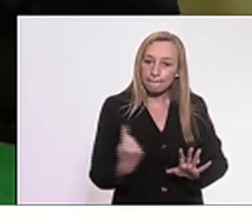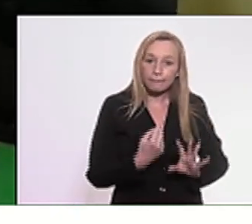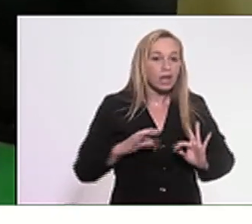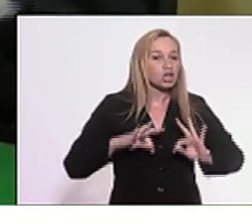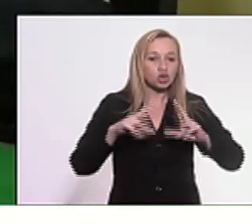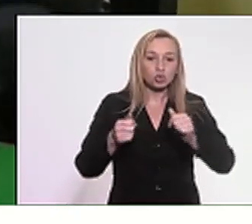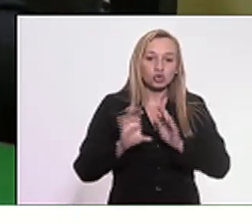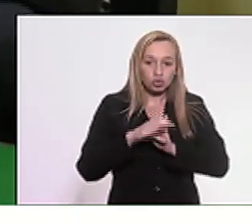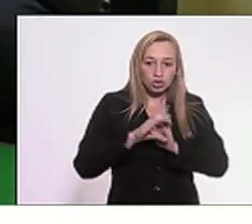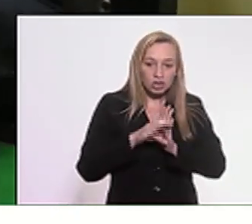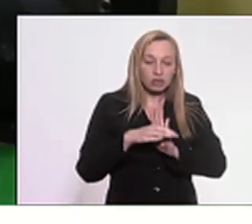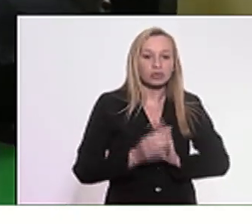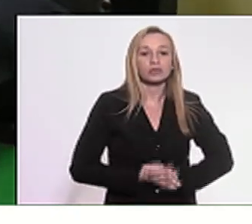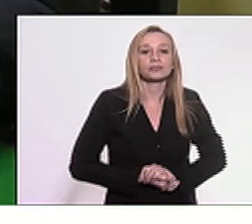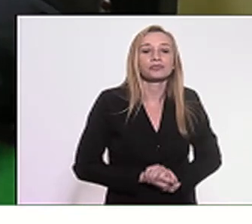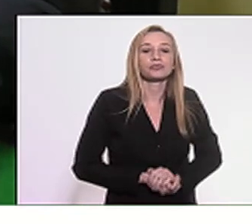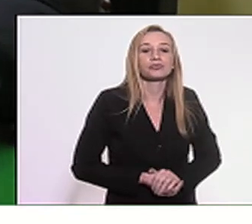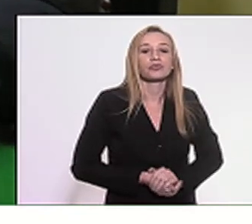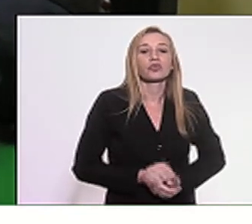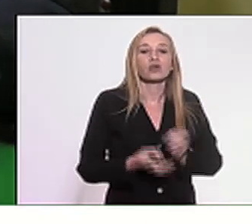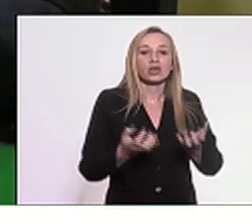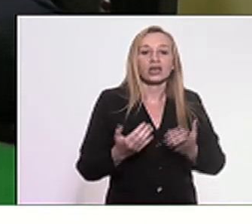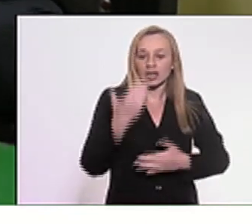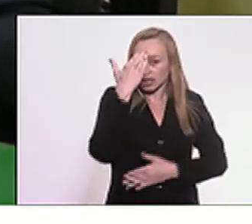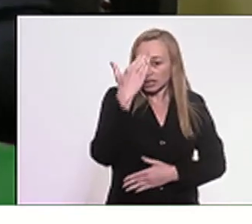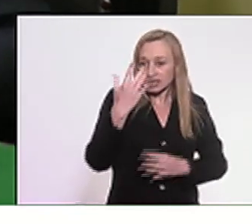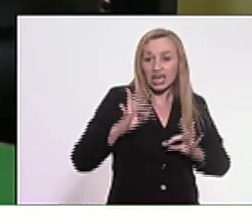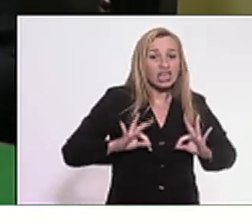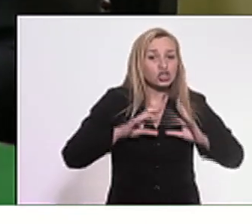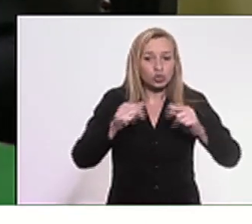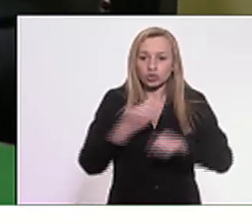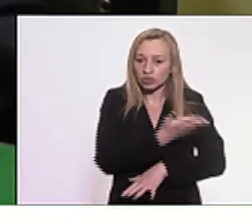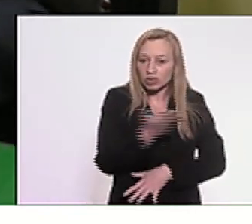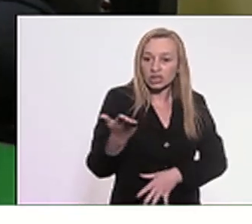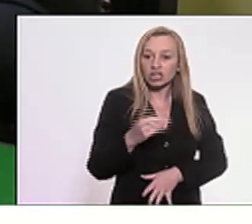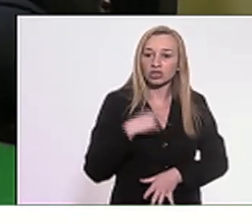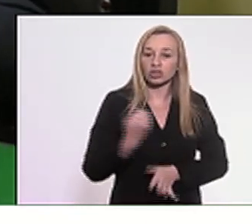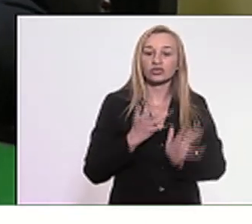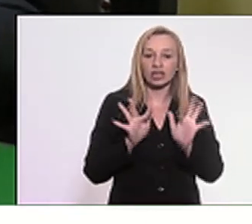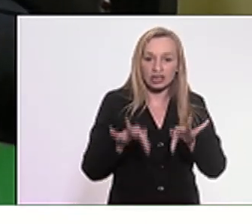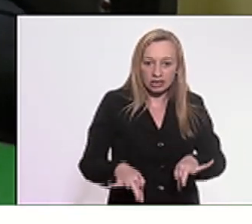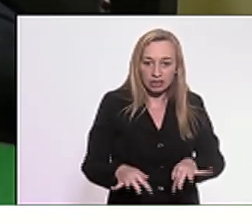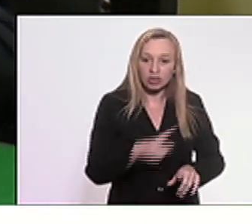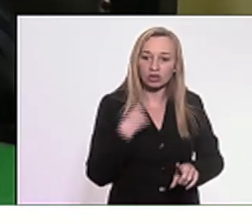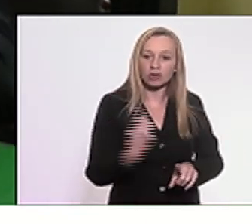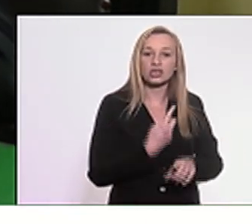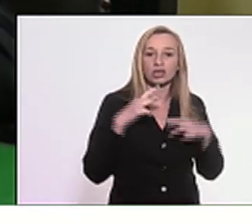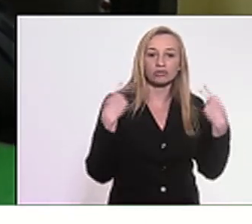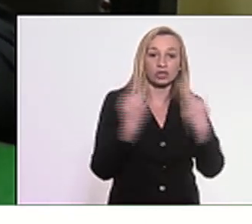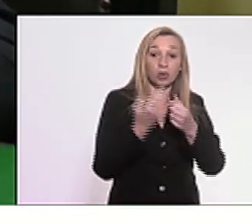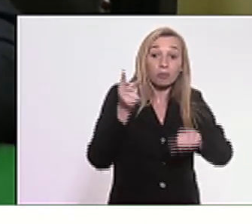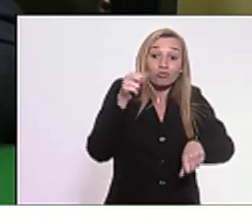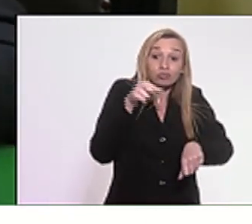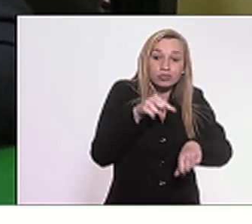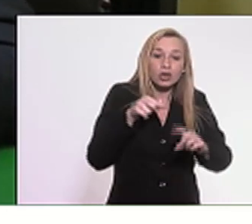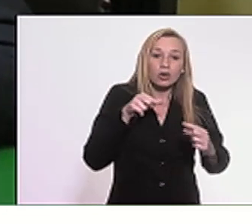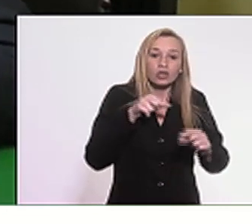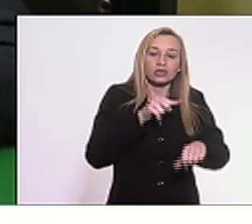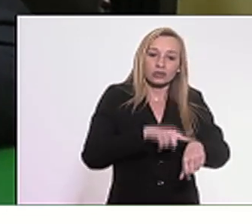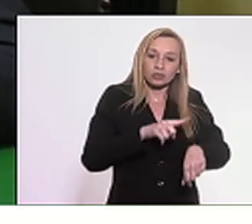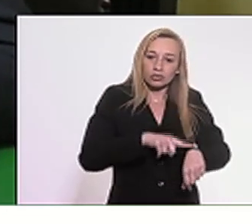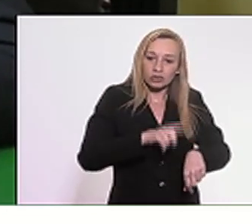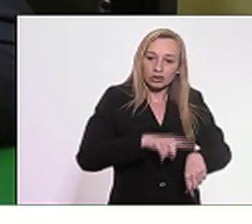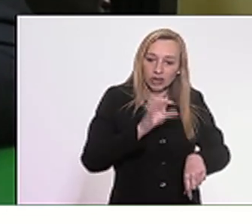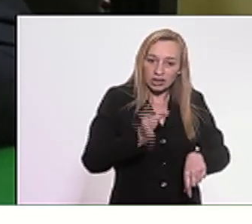esses conceitos. Então, eu quero agradecer a todos vocês. Estamos terminando a nossa audiência pontualmente para começar outra